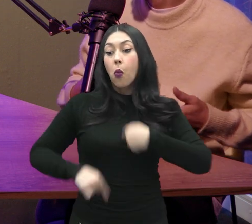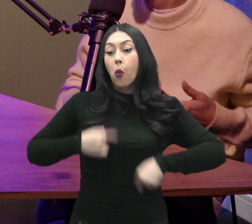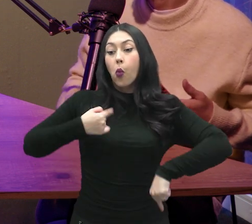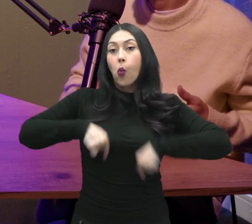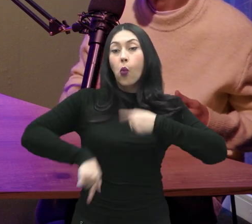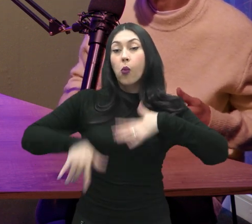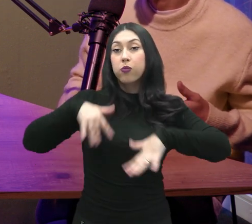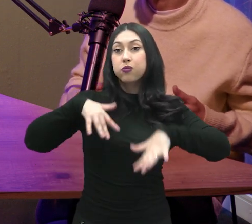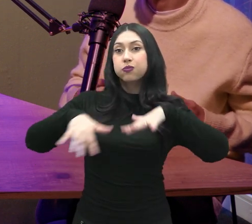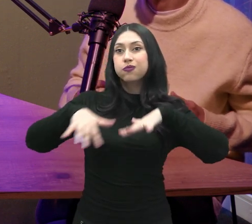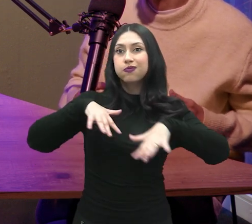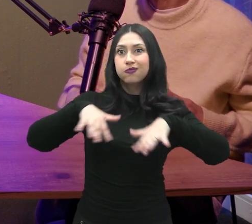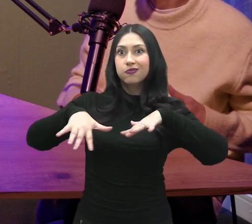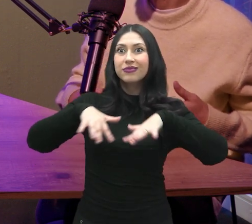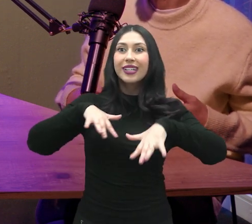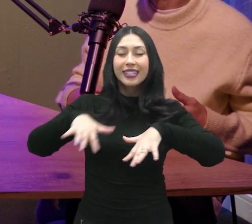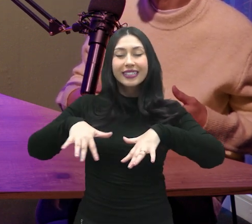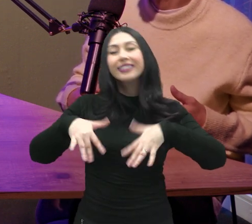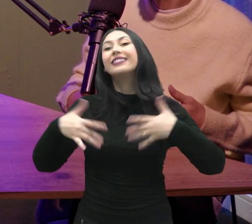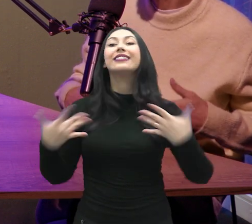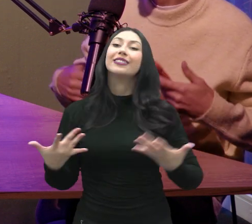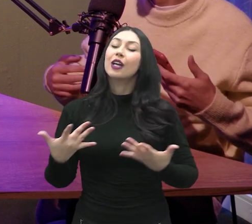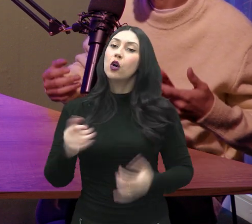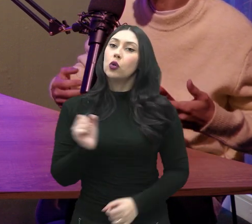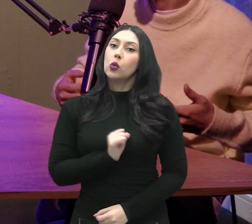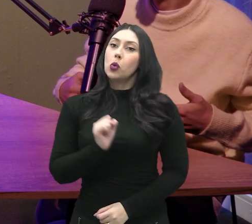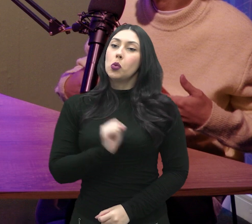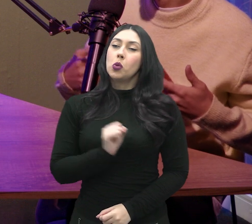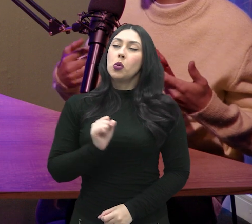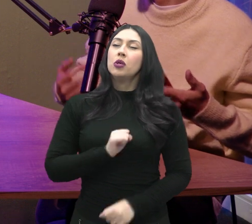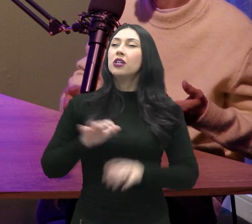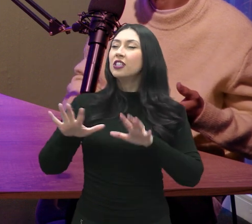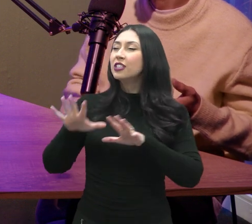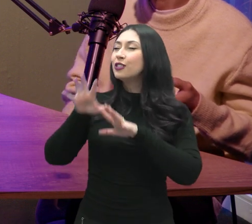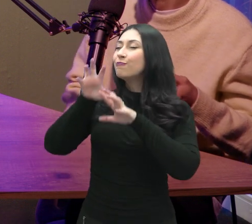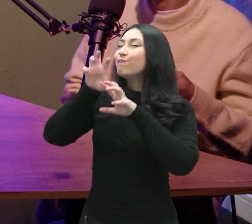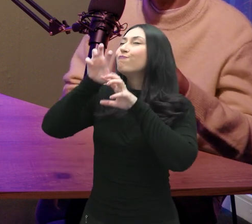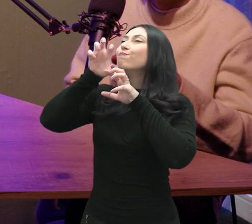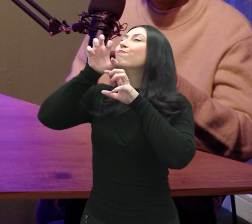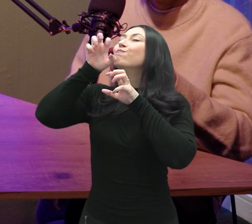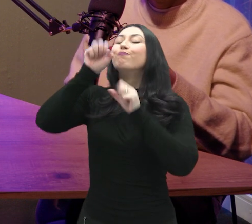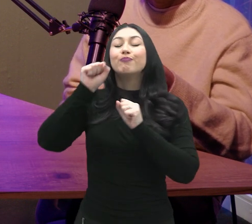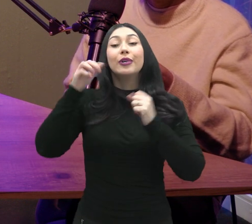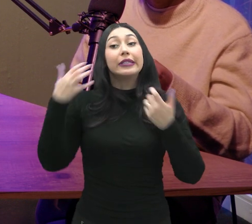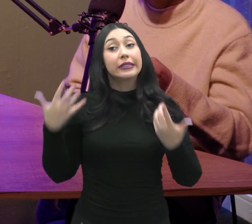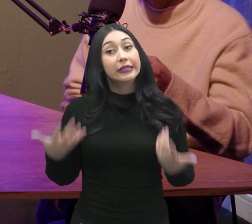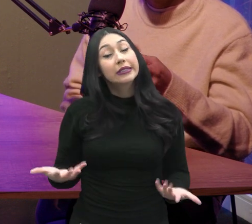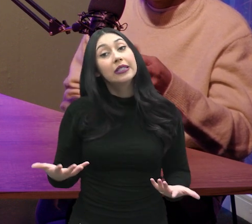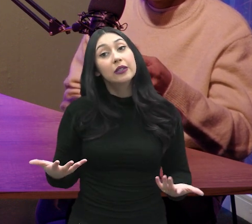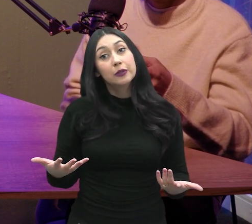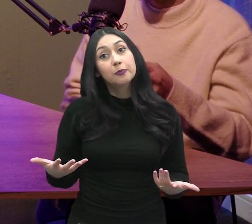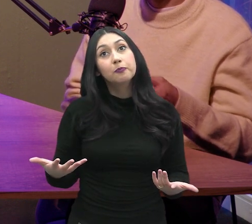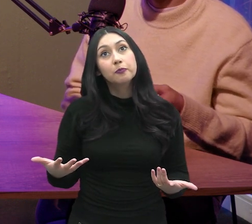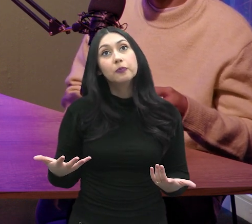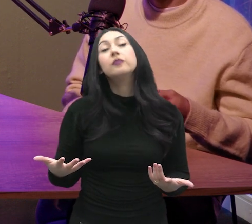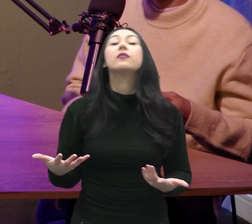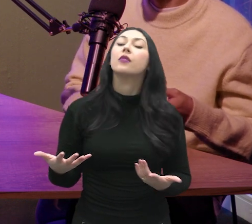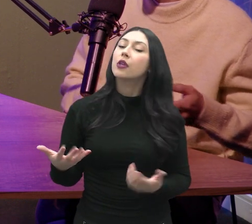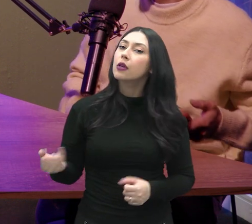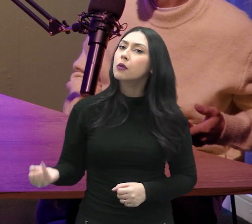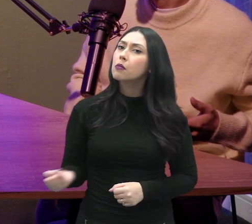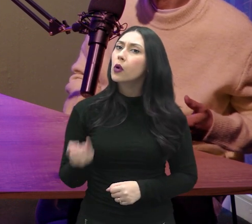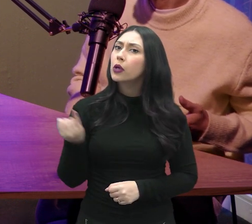gente se movimenta, né? Então, a gente bombeia sangue, bombeia oxigênio para o cérebro, né? Então, ele